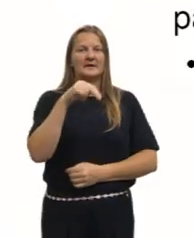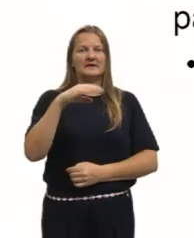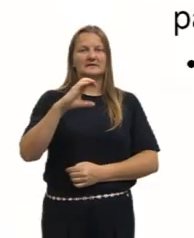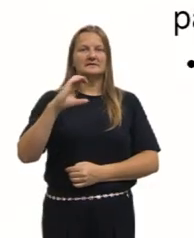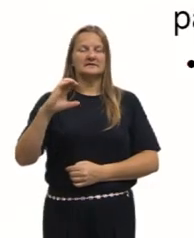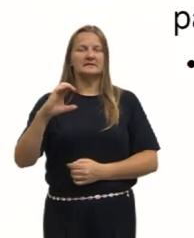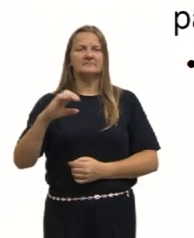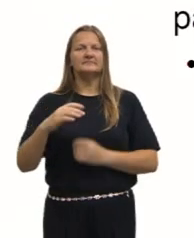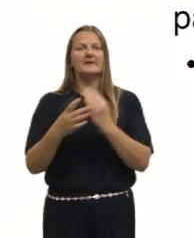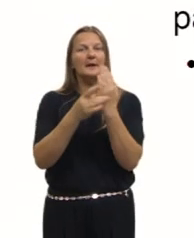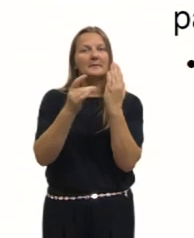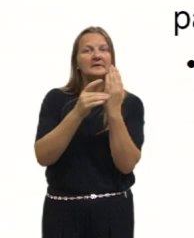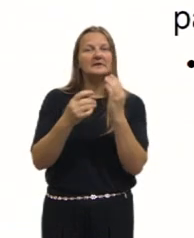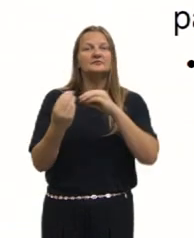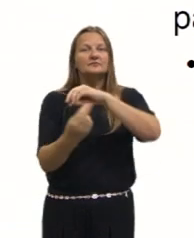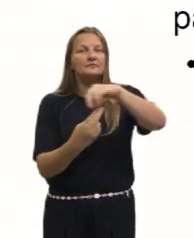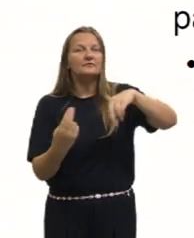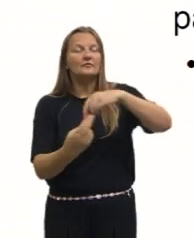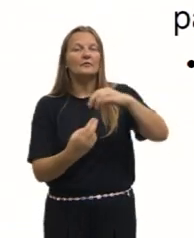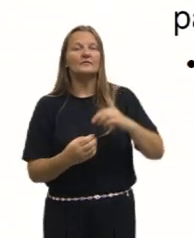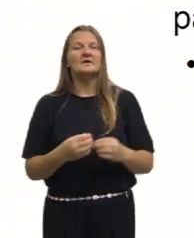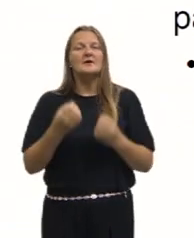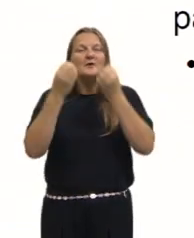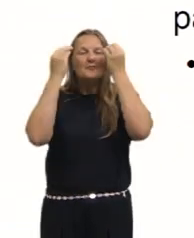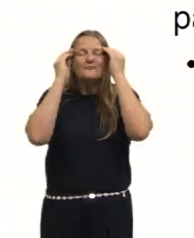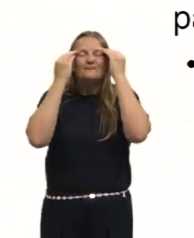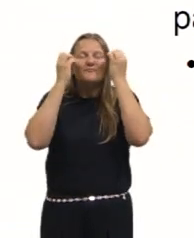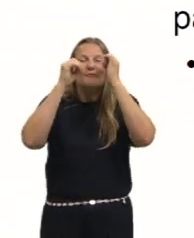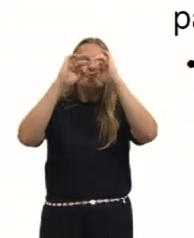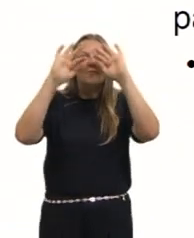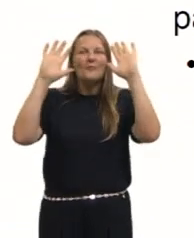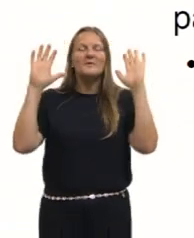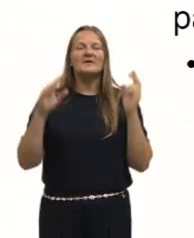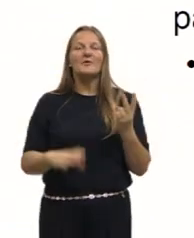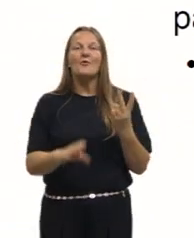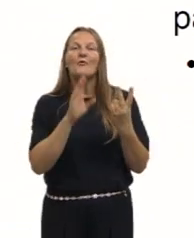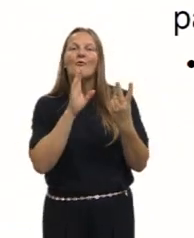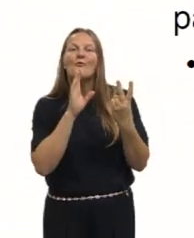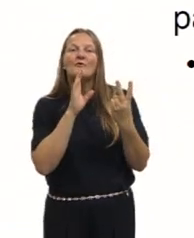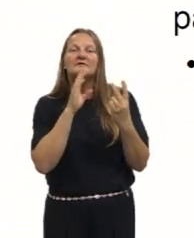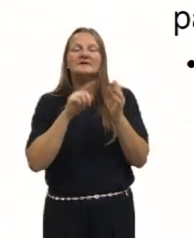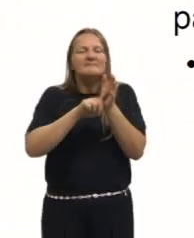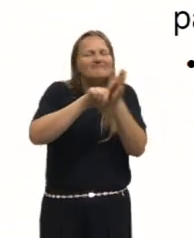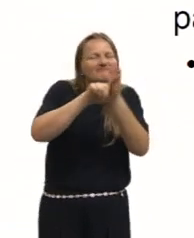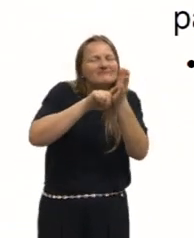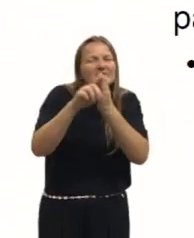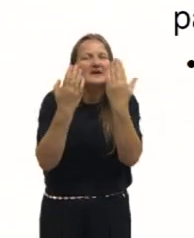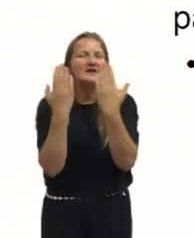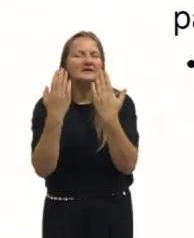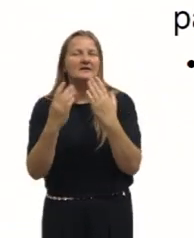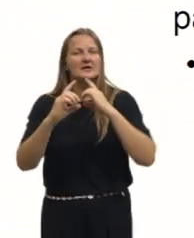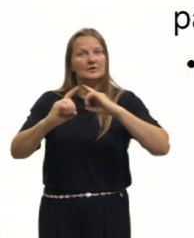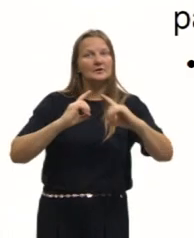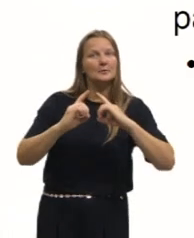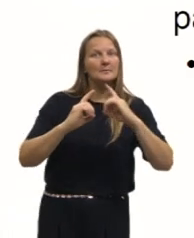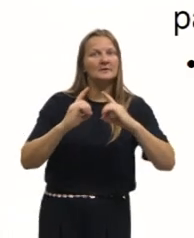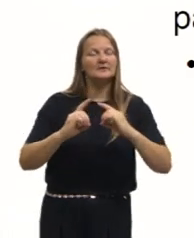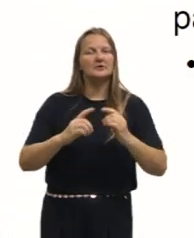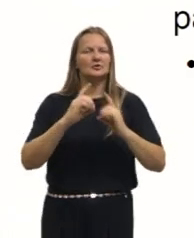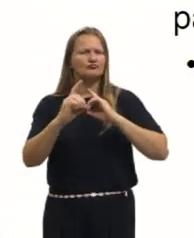essas habilidades envolvem compreender conhecer analisar debater